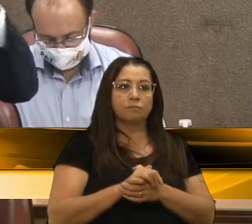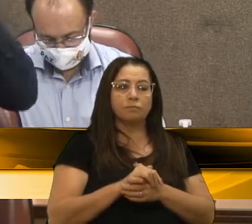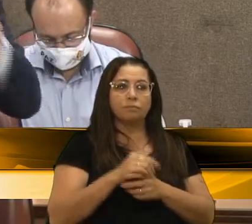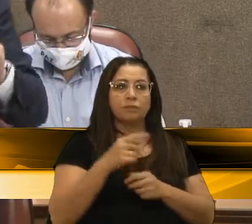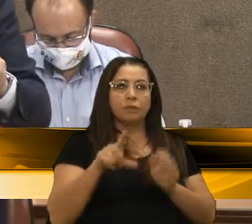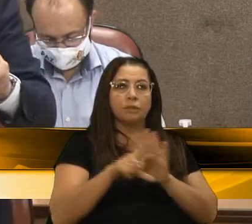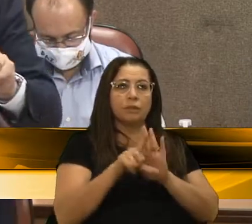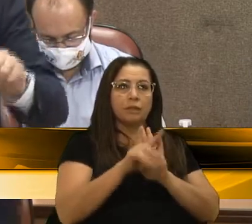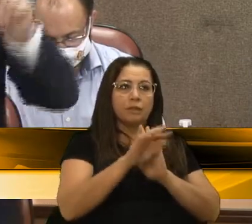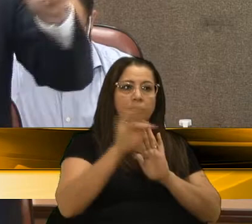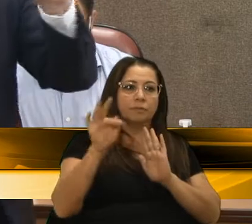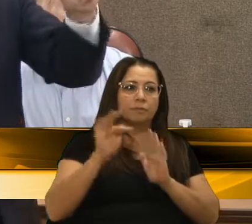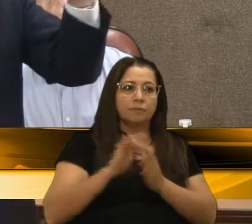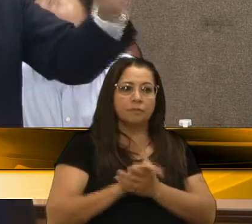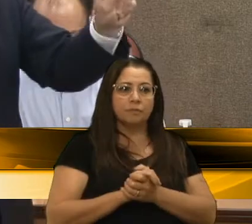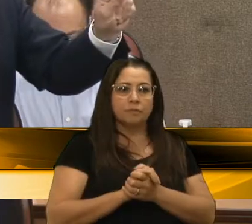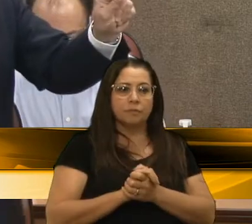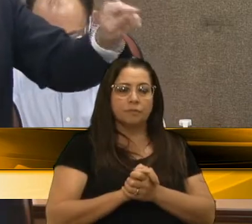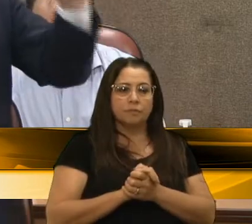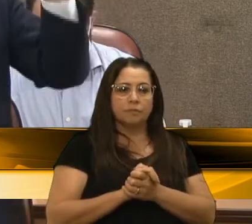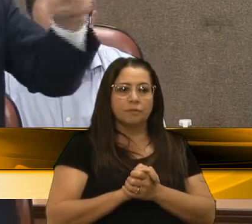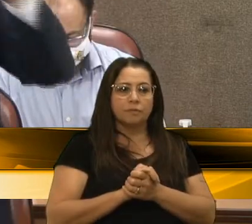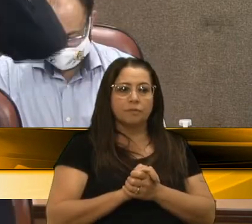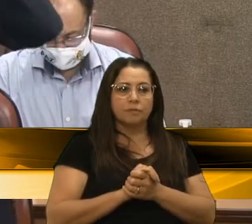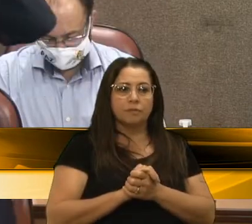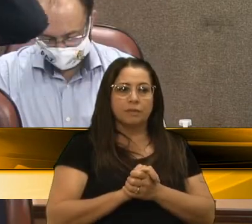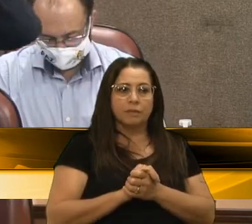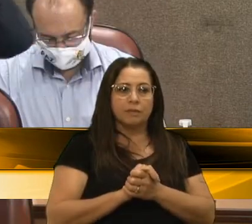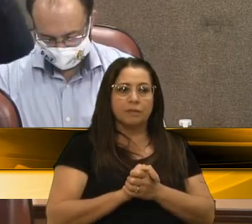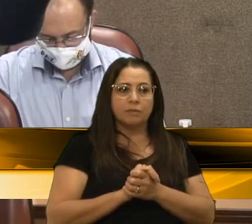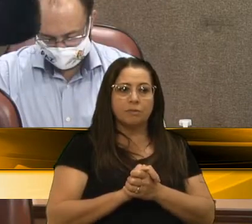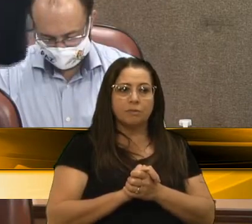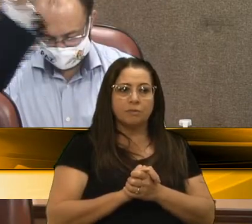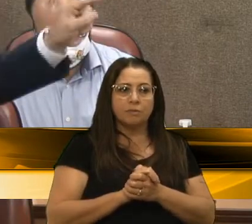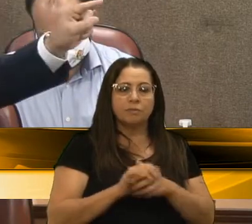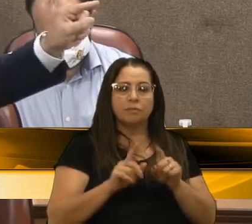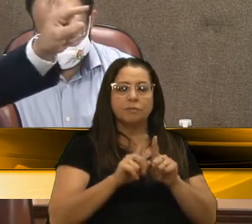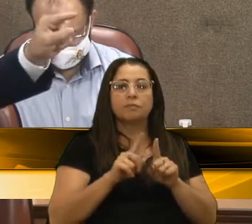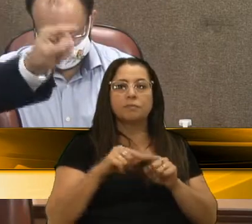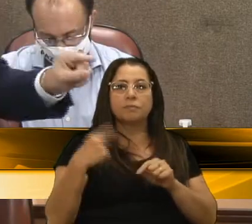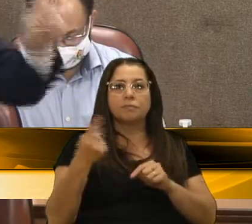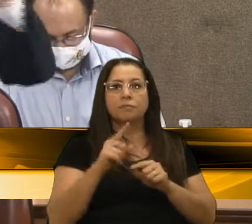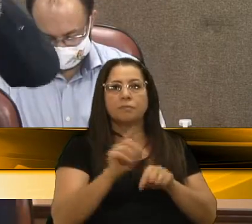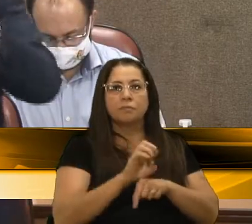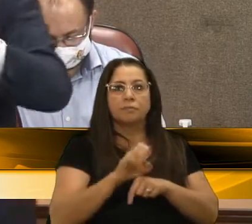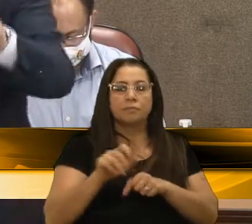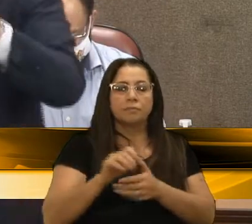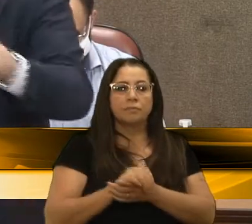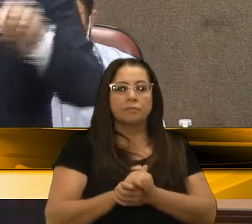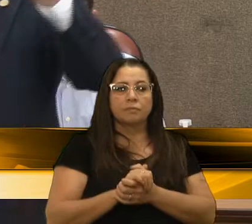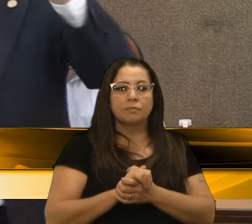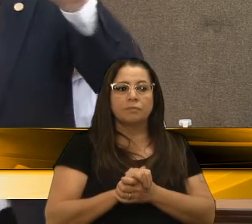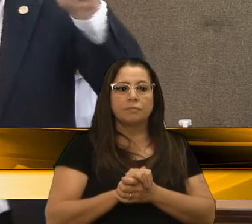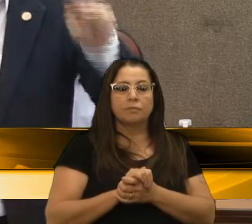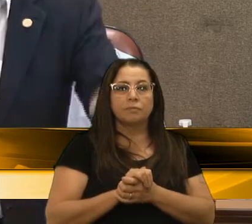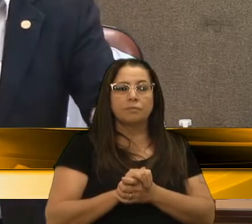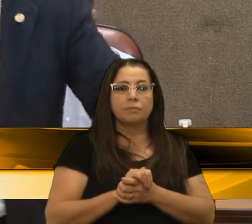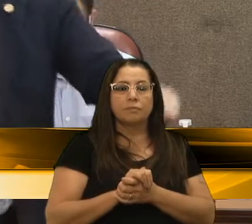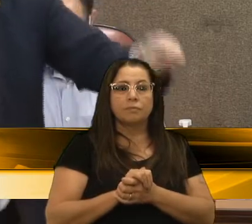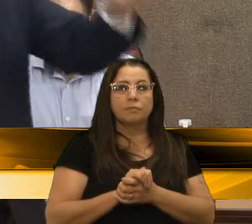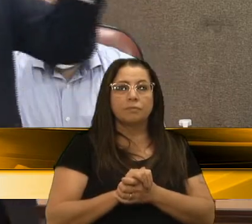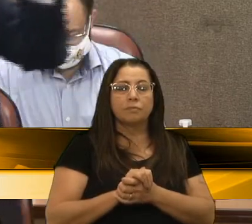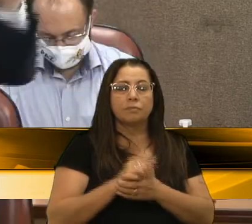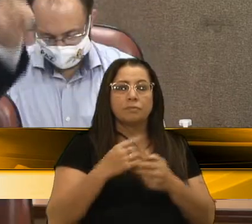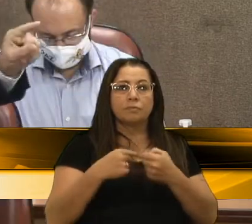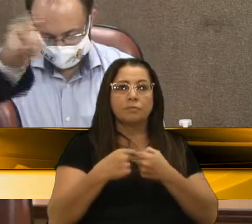lei federal, que criou, né, o auxílio emergencial para os estados, para as entidades da federação, inclusive os municípios,